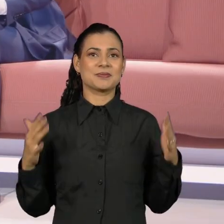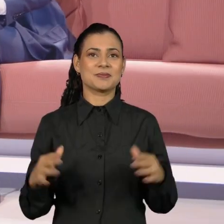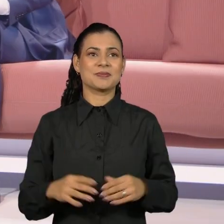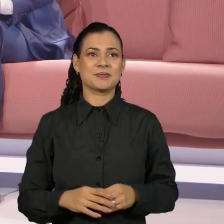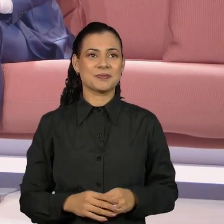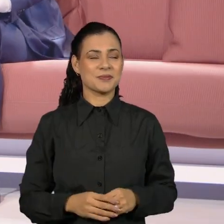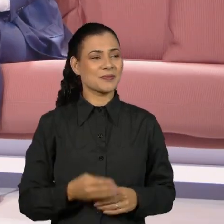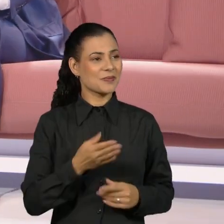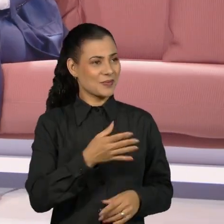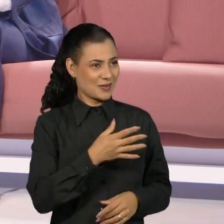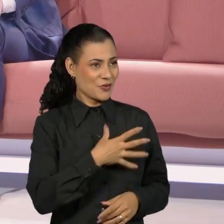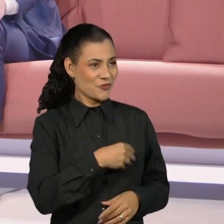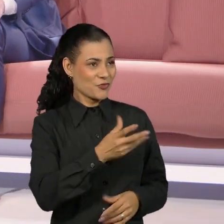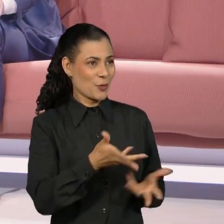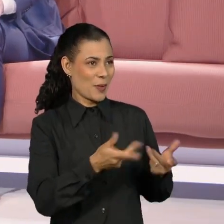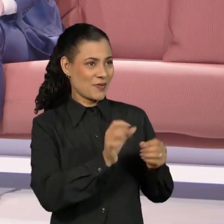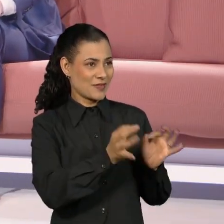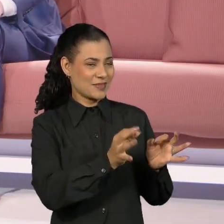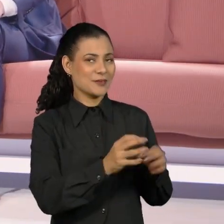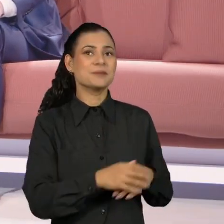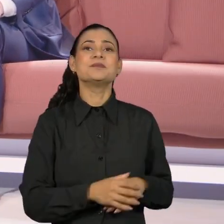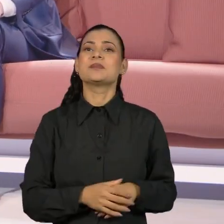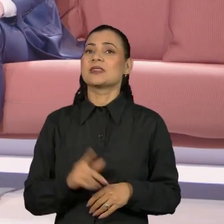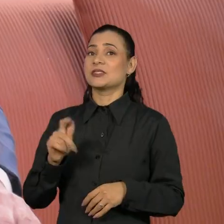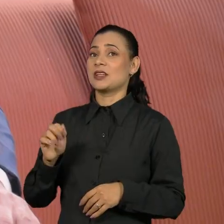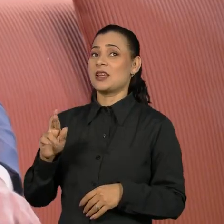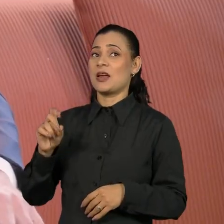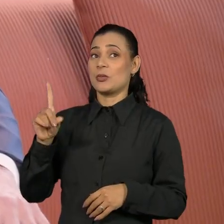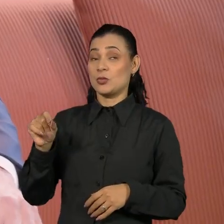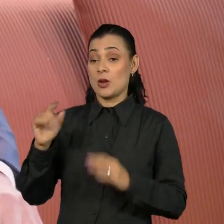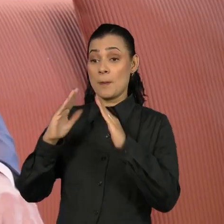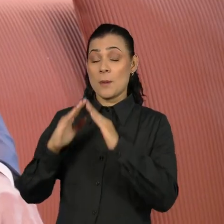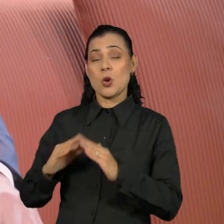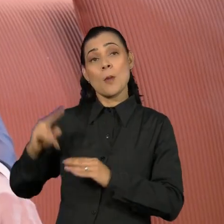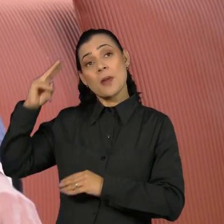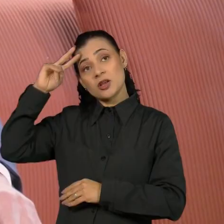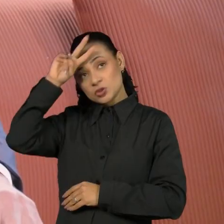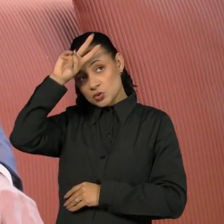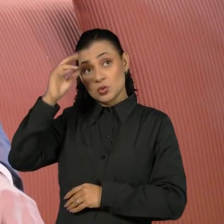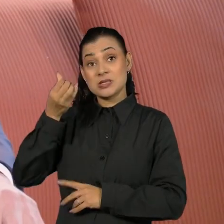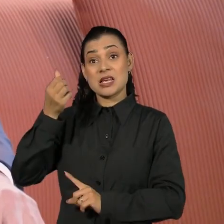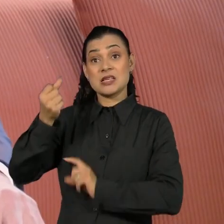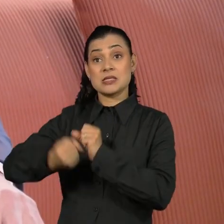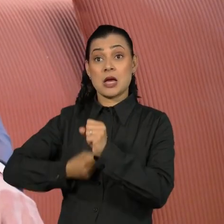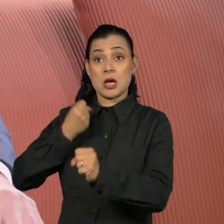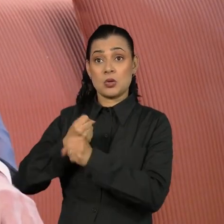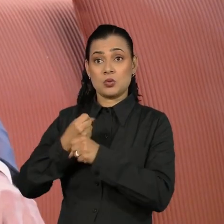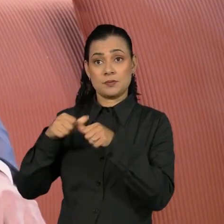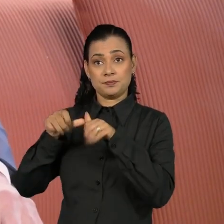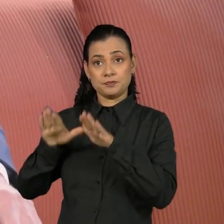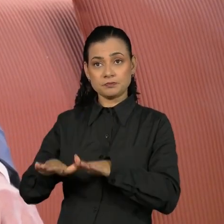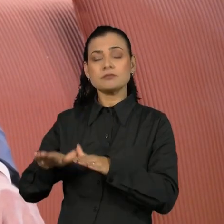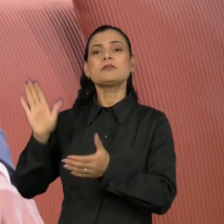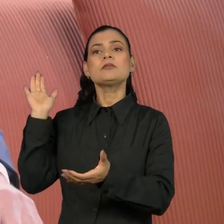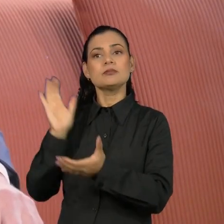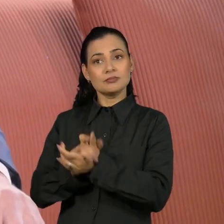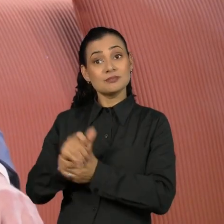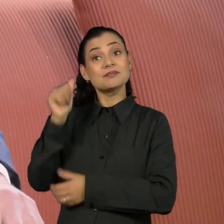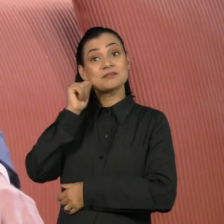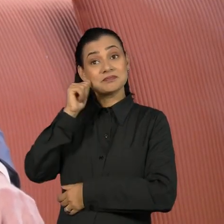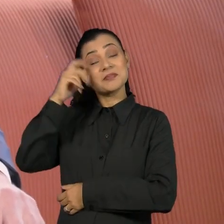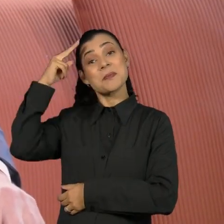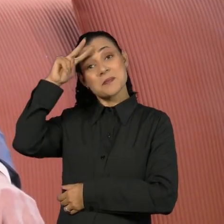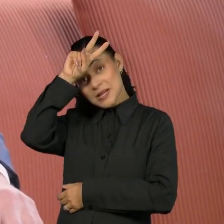Esse menino é maravilhoso, né? O Geraldo morou no México 6 anos. E aí casou com uma